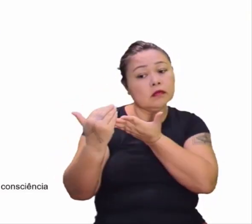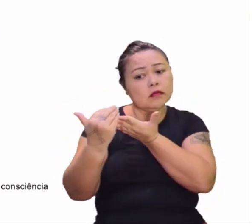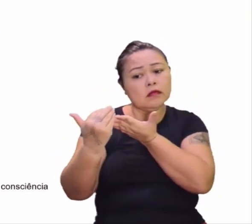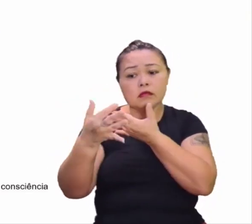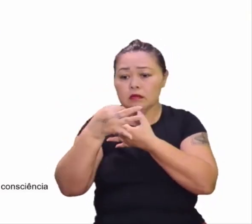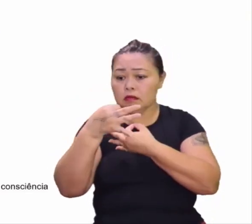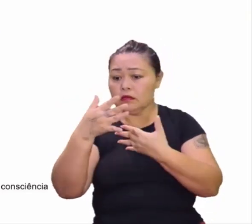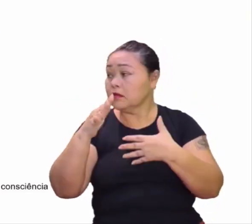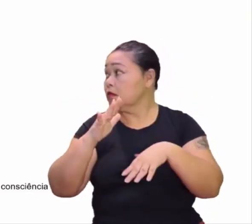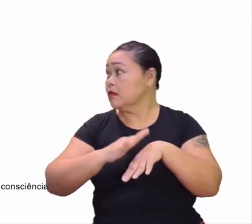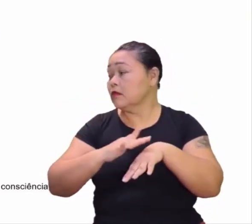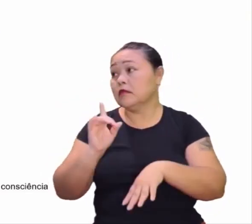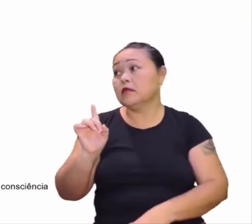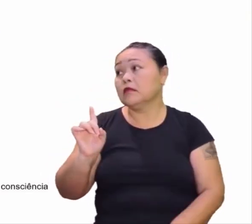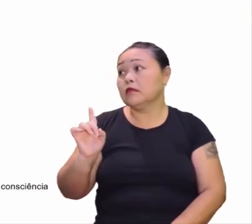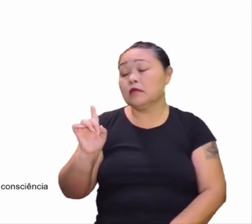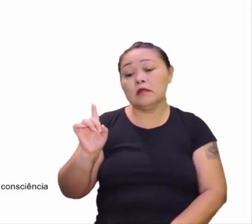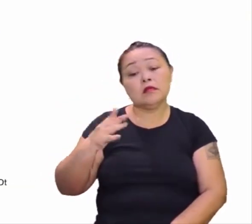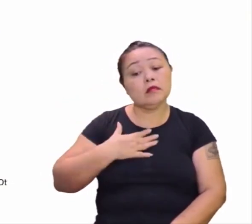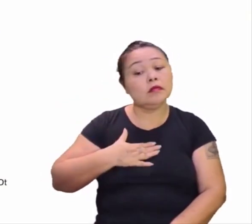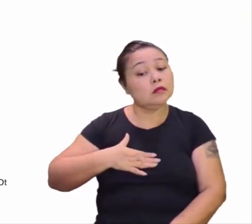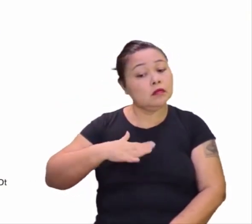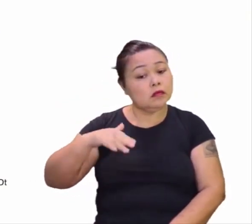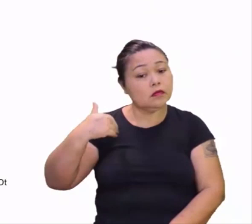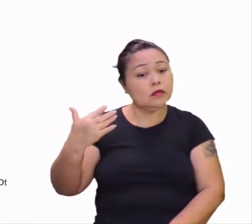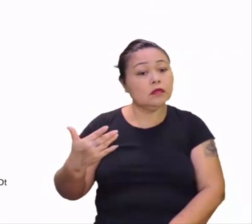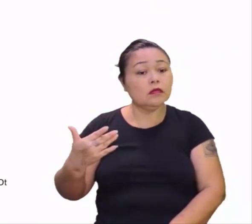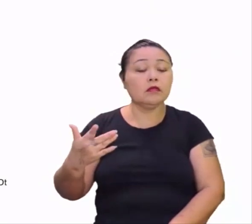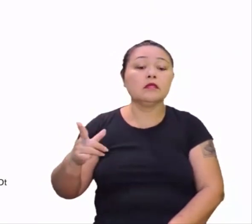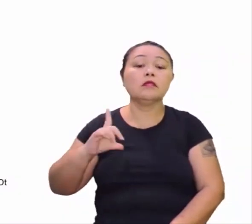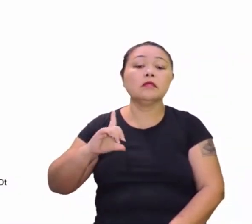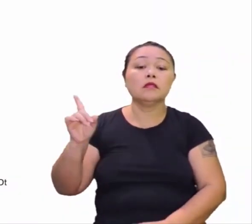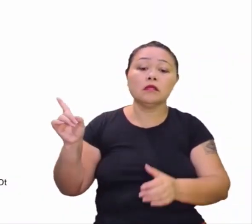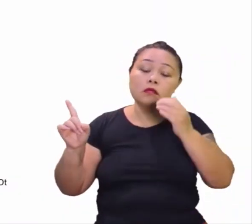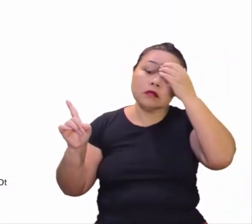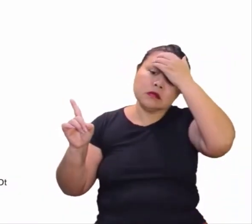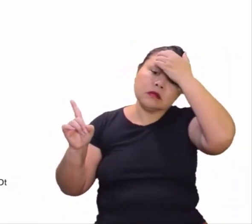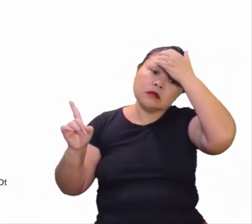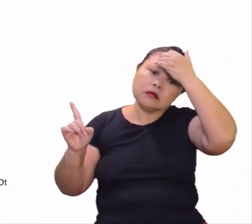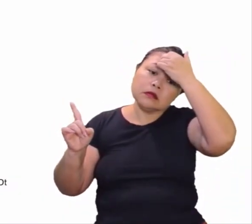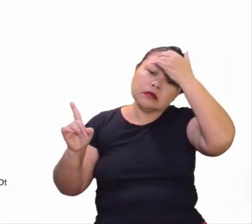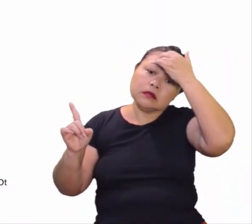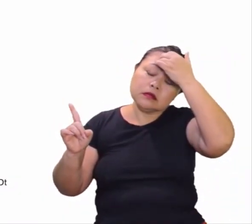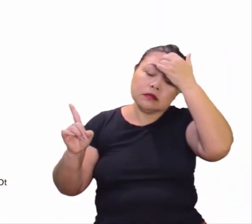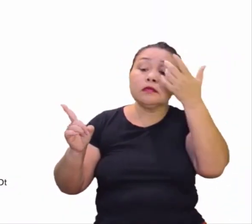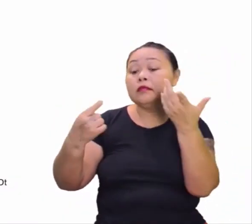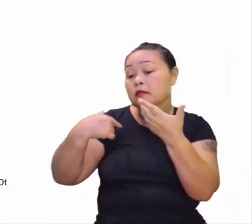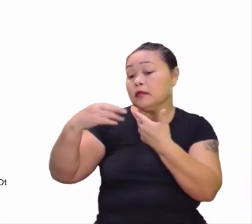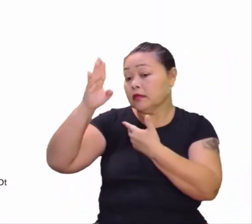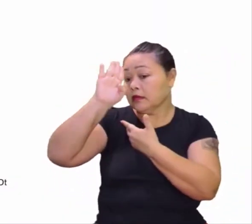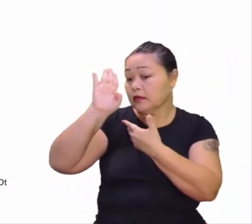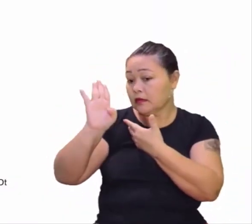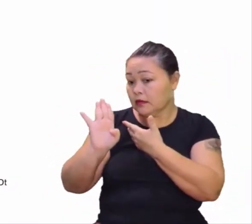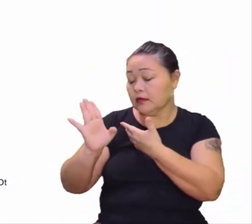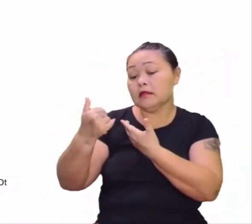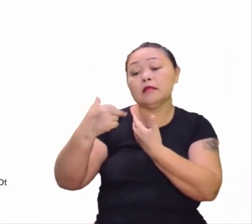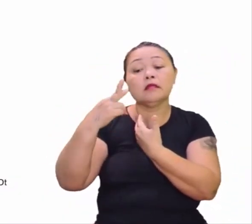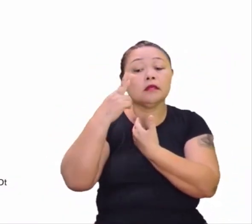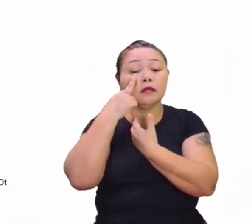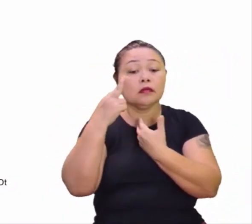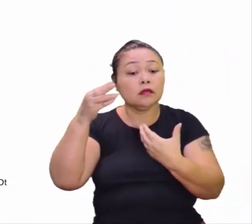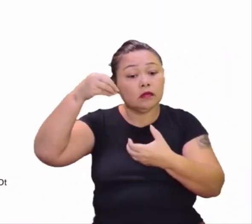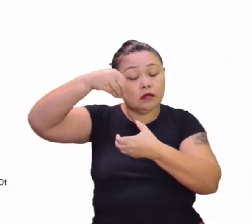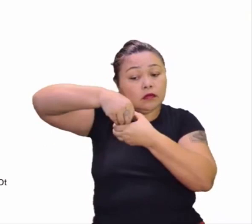coisa mais, professor Jorge, sobre o mapinha? Tranquilo. Vamos lá. Aí temos aqui Rondônia em relação ao Brasil, faz parte